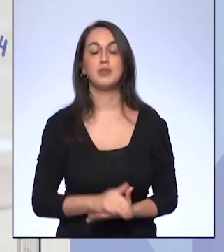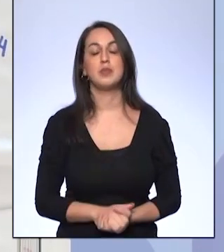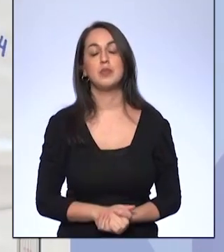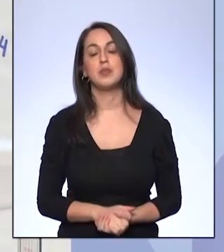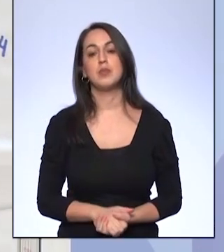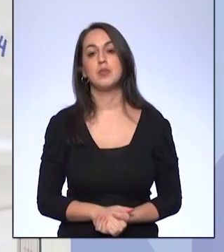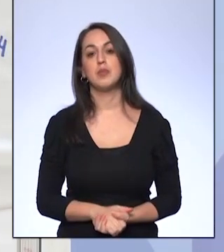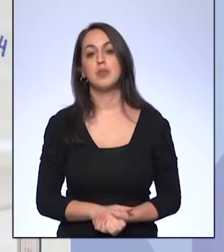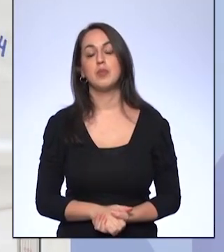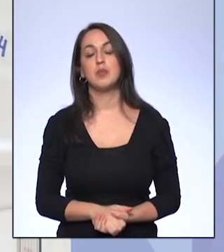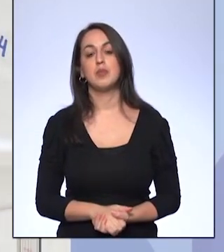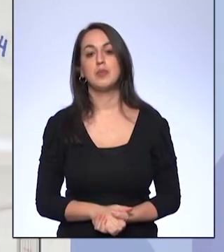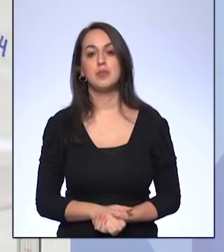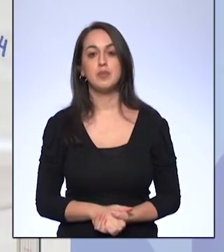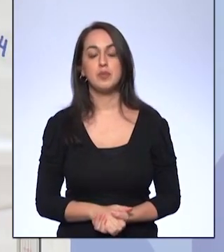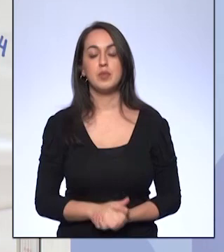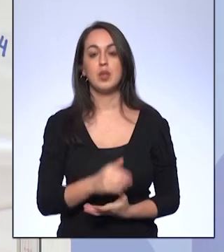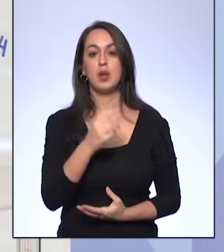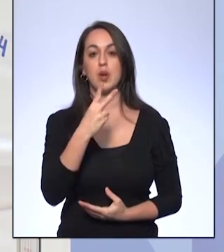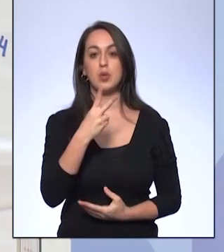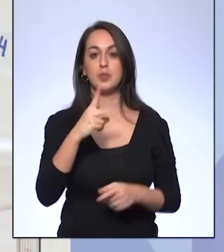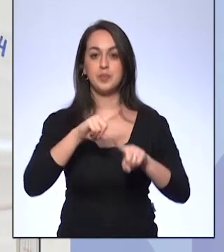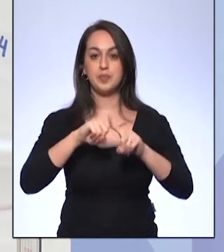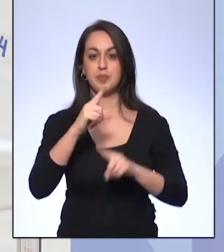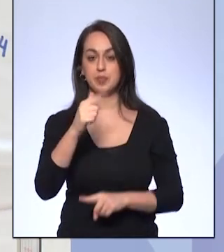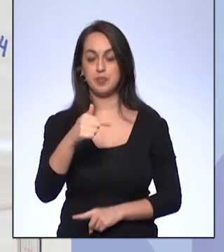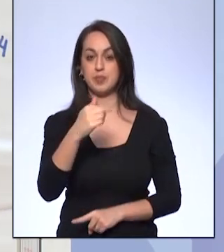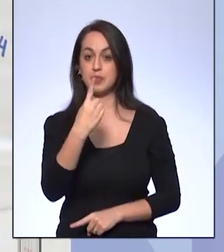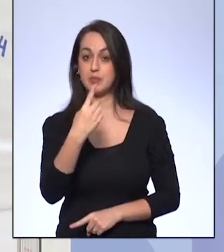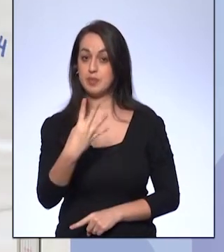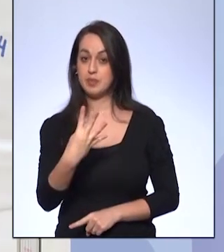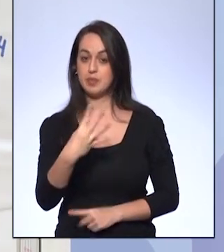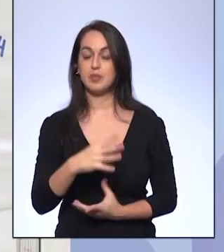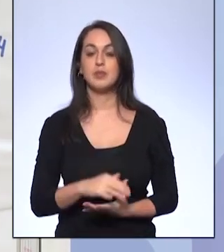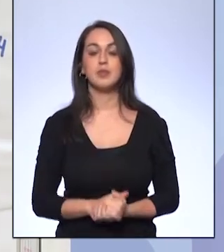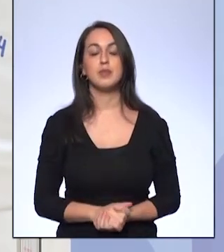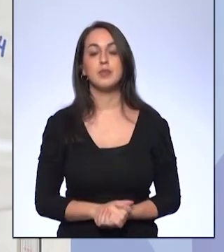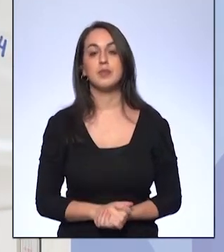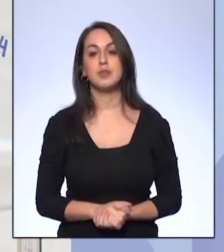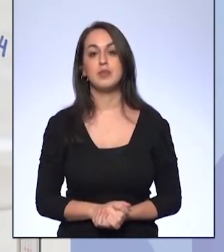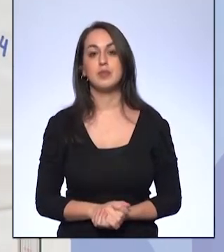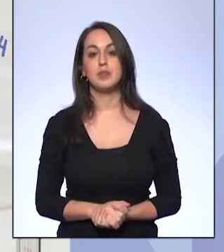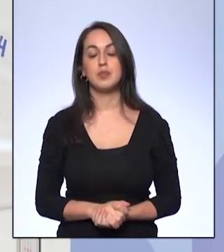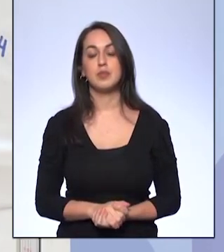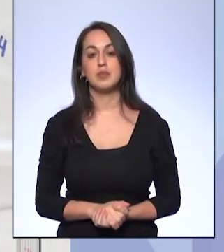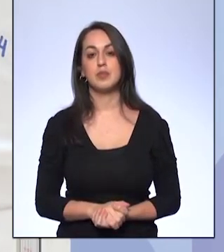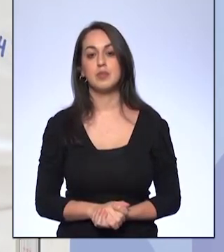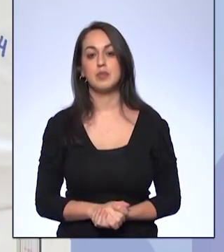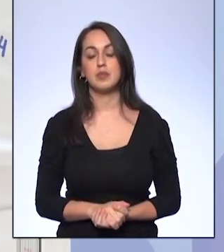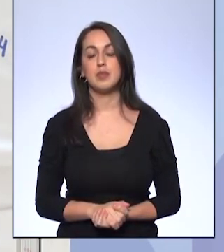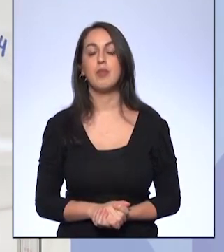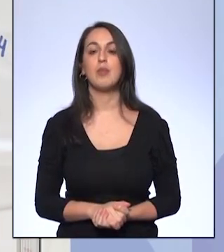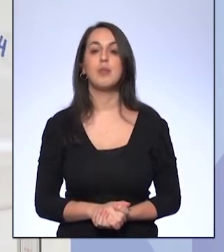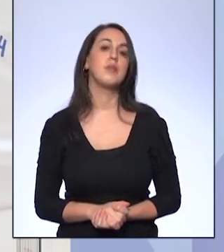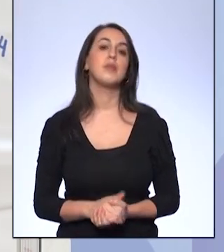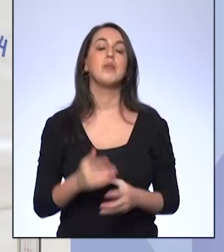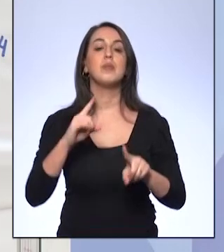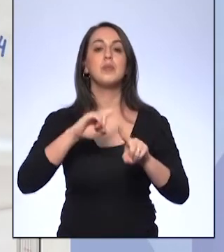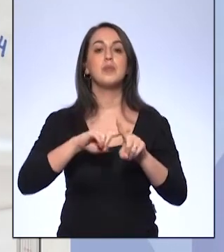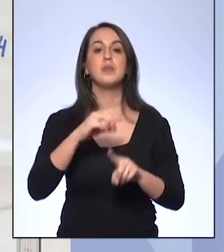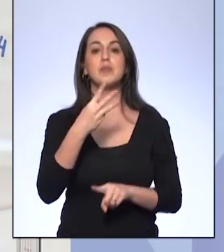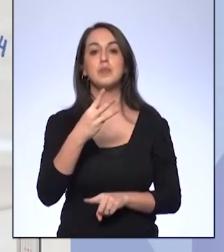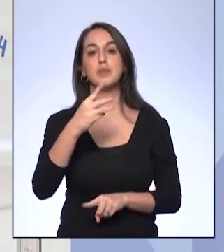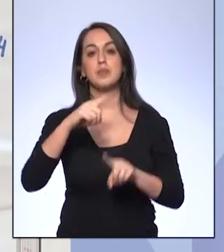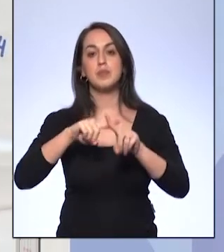menos, menos, 2 vezes 7, 14. E nesse, mais 3